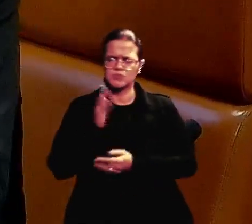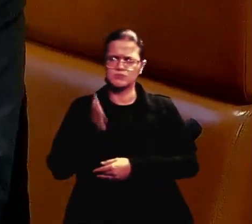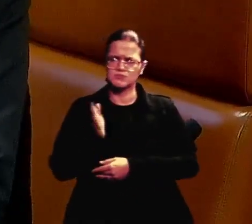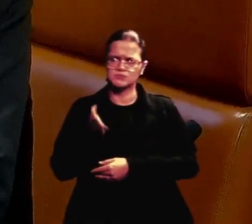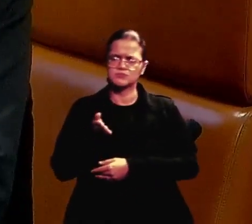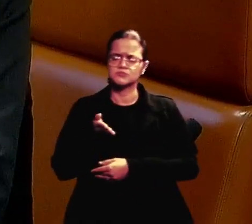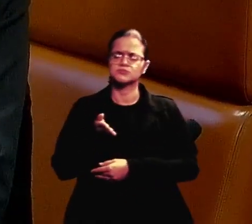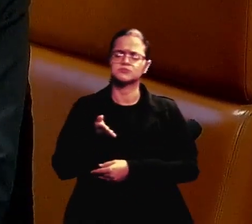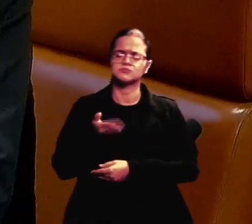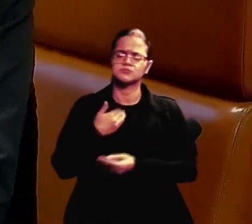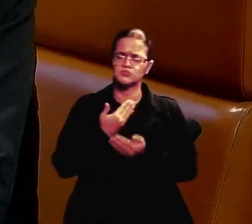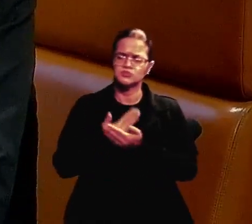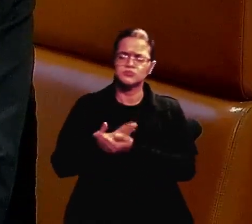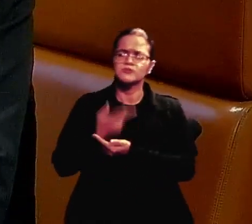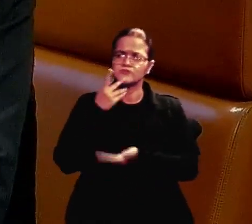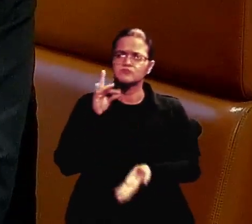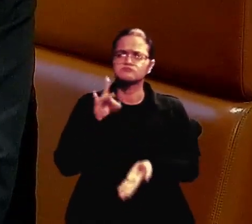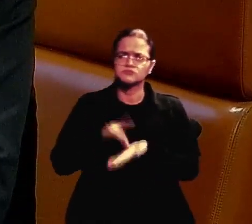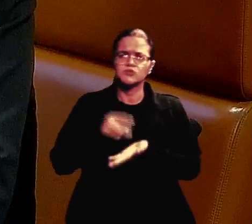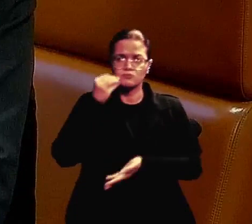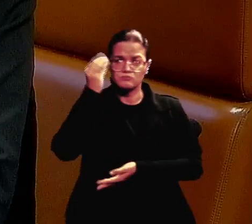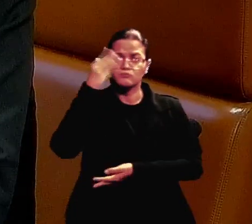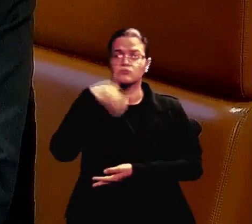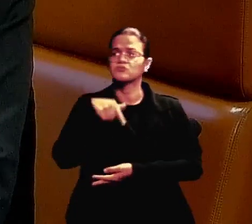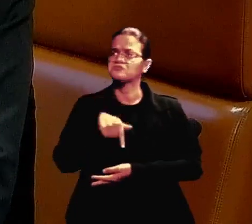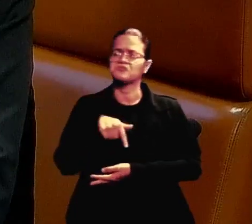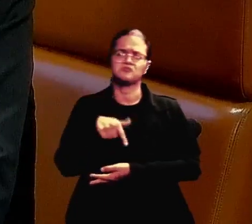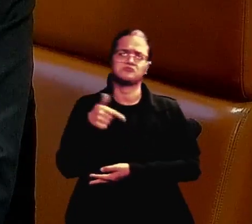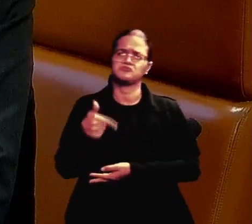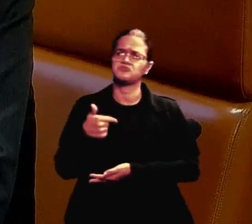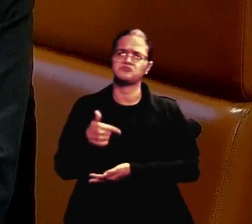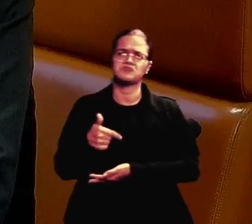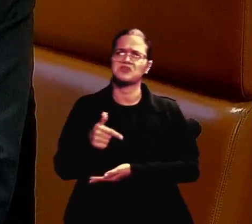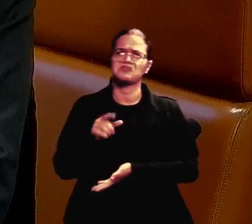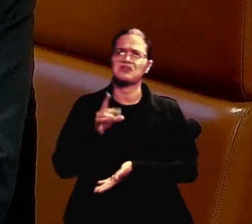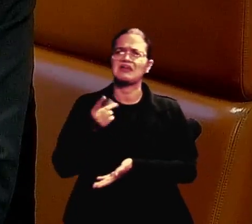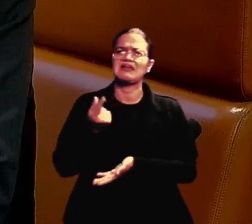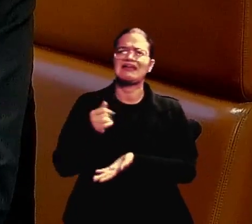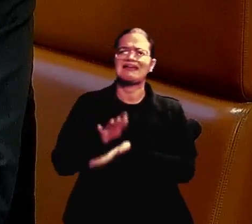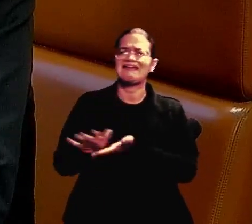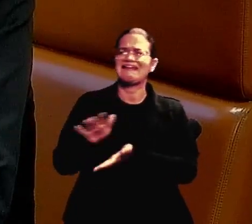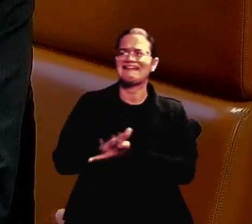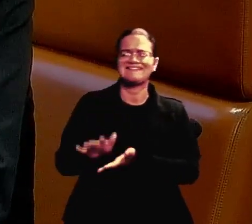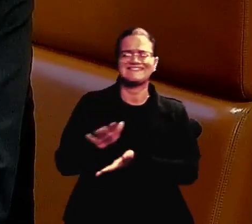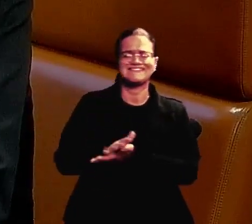né? Que de fato prova que isso